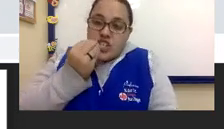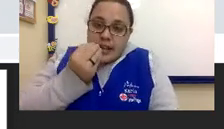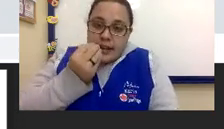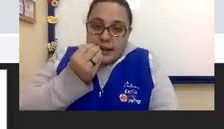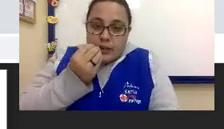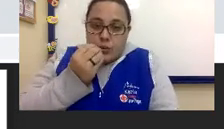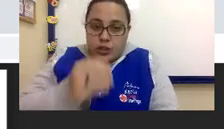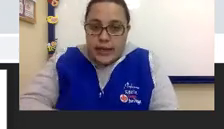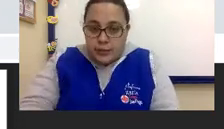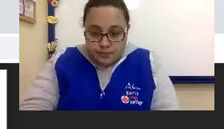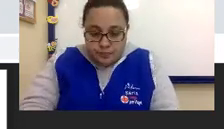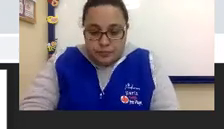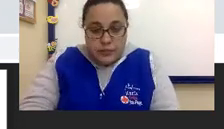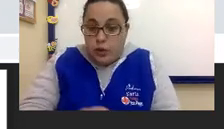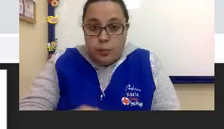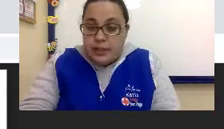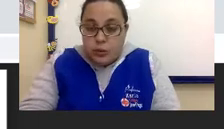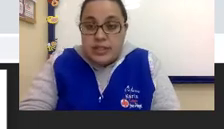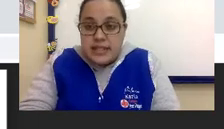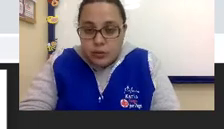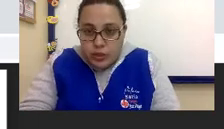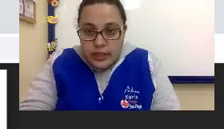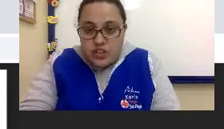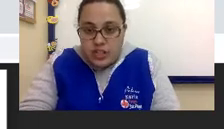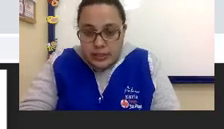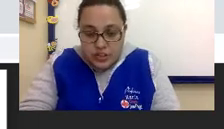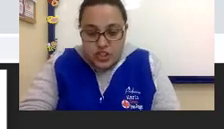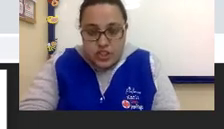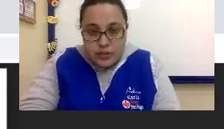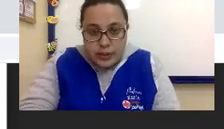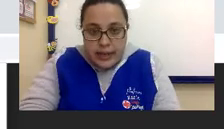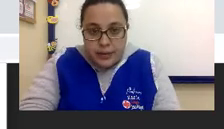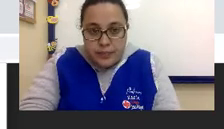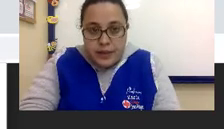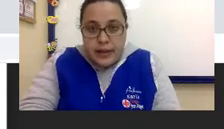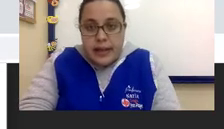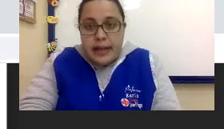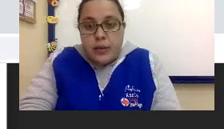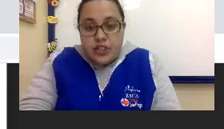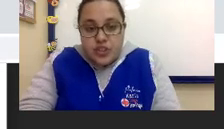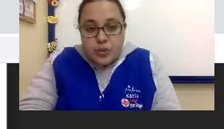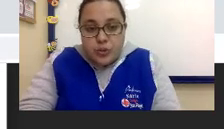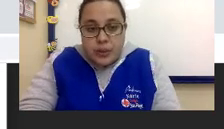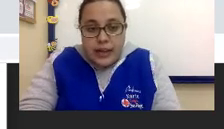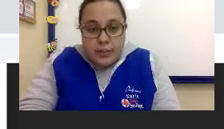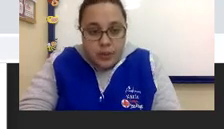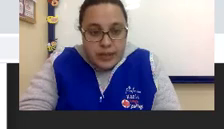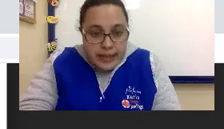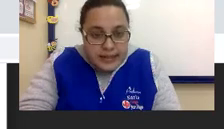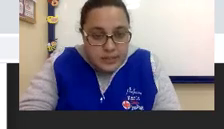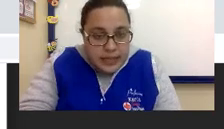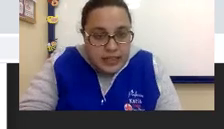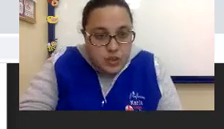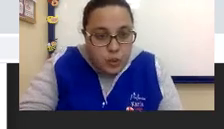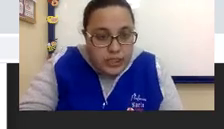Quando ele chega lá no duodeno, quando ele sai do duodeno e chega lá no intestino delgado, o intestino delgado, pessoal, ele